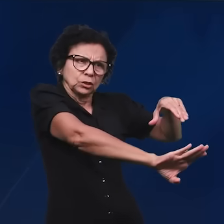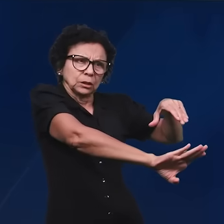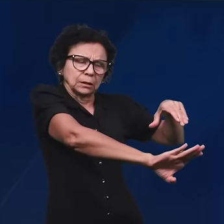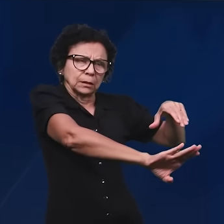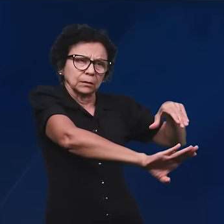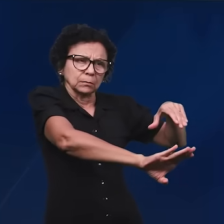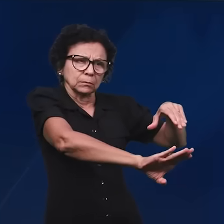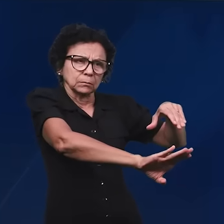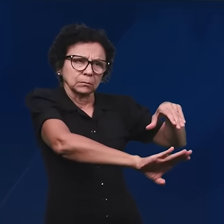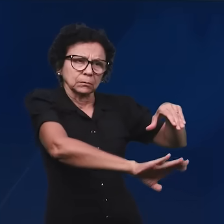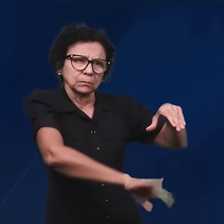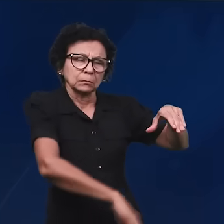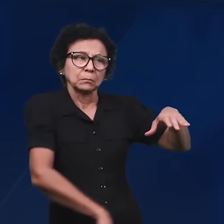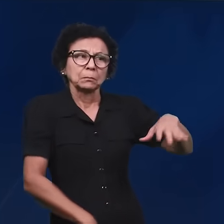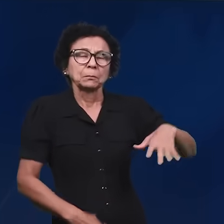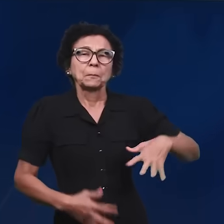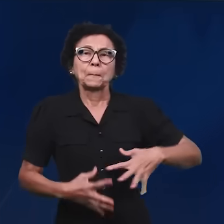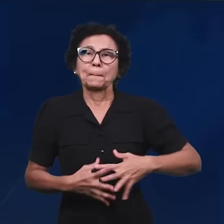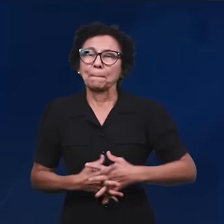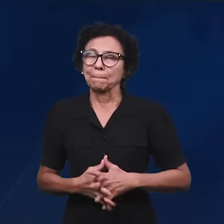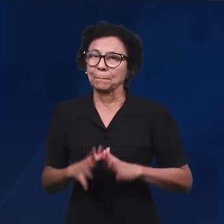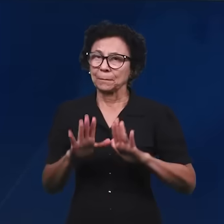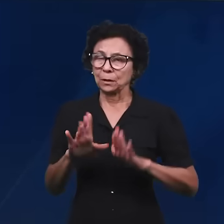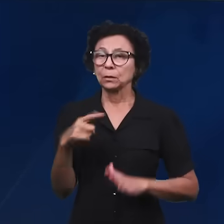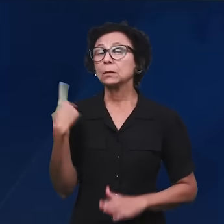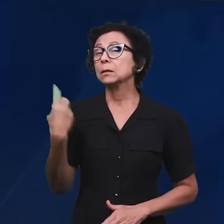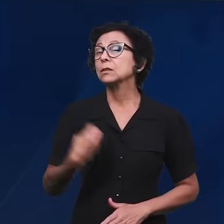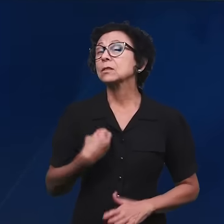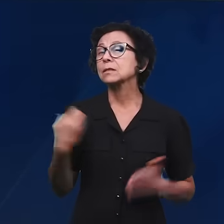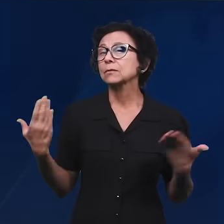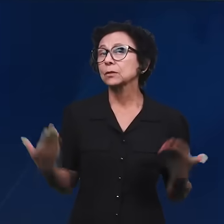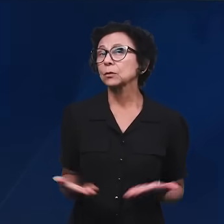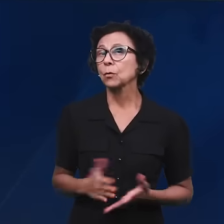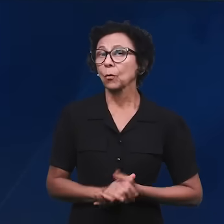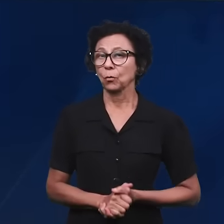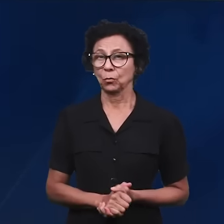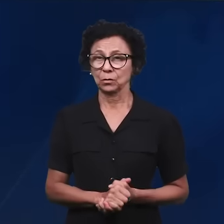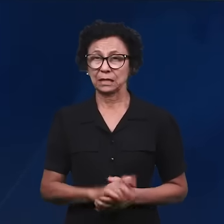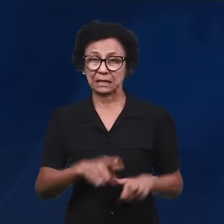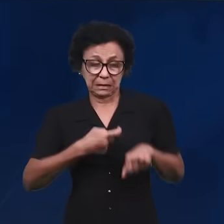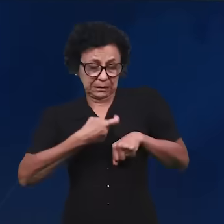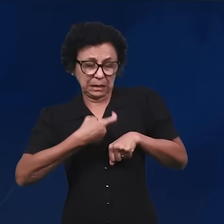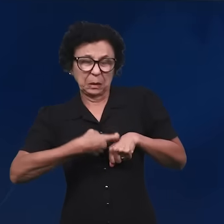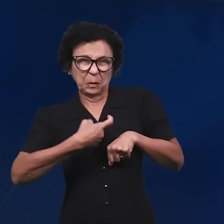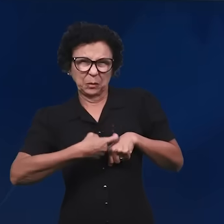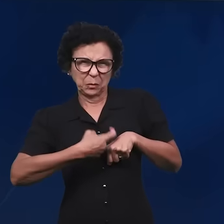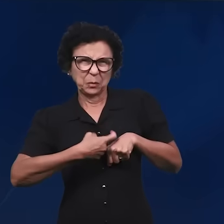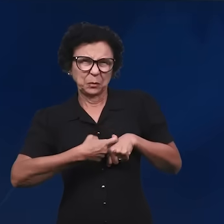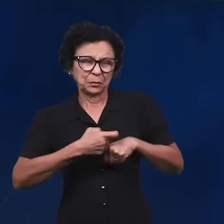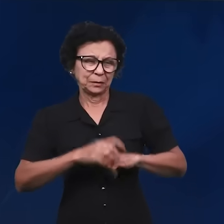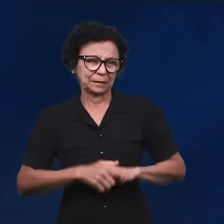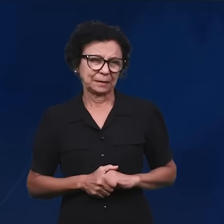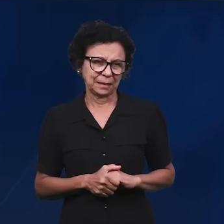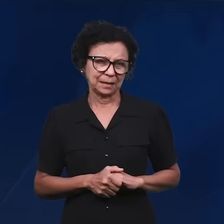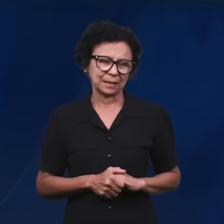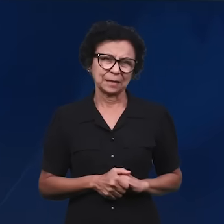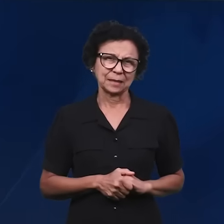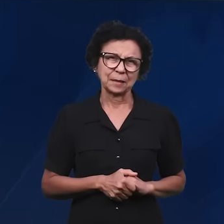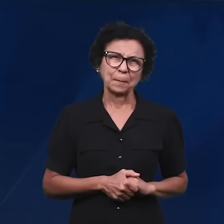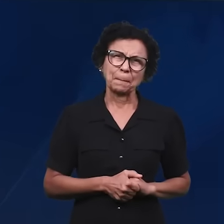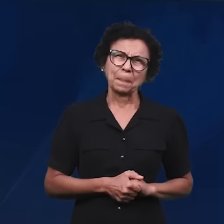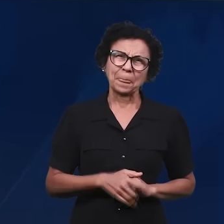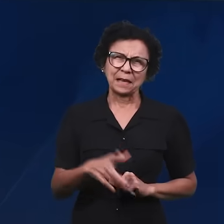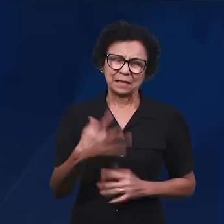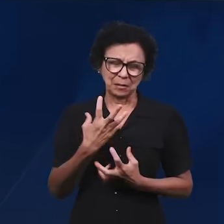Então, primeira coisa, para acontecer o milagre, nós temos que tirar a pedra. Às vezes existem pedras que estão no nosso caminho, pedras do medo,